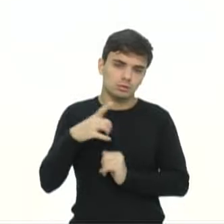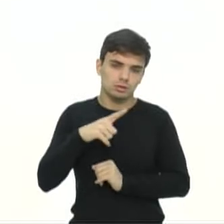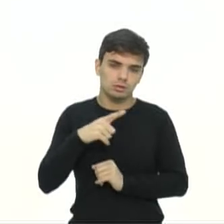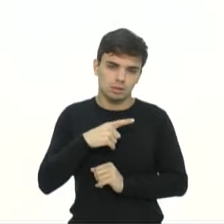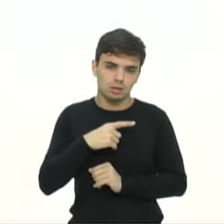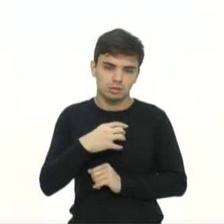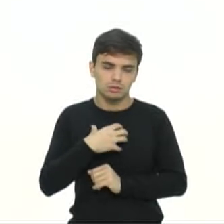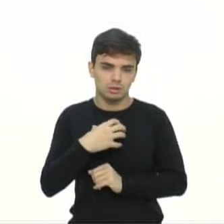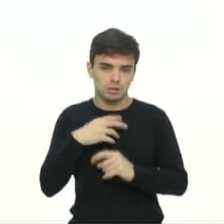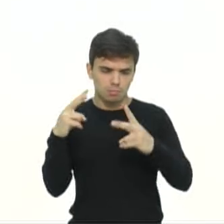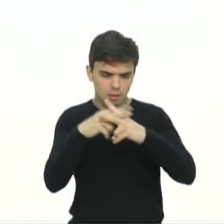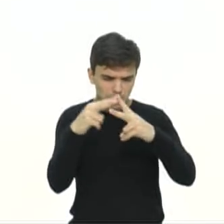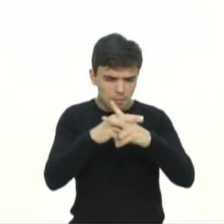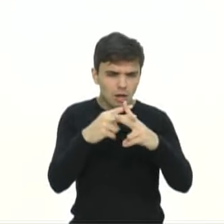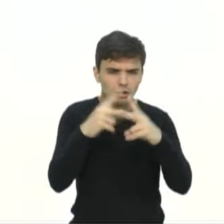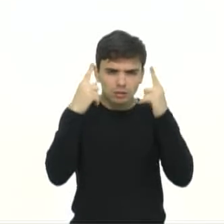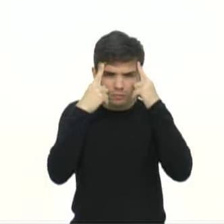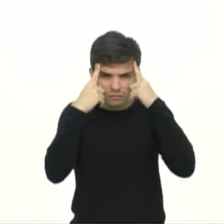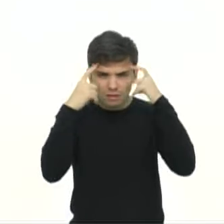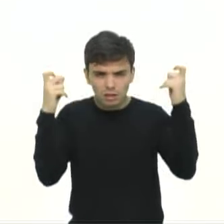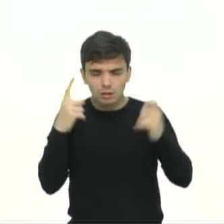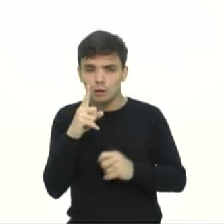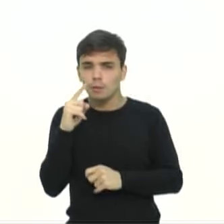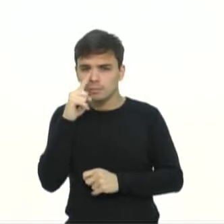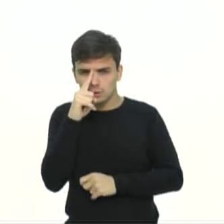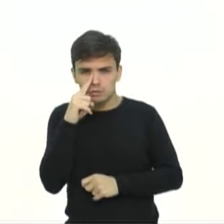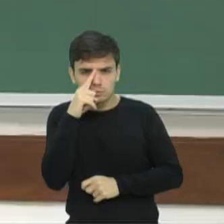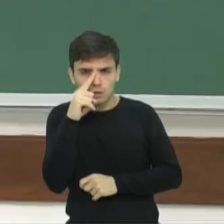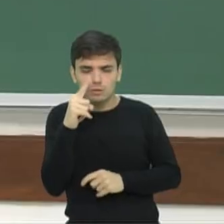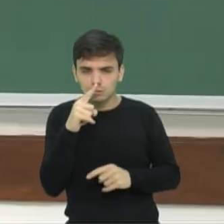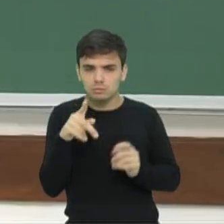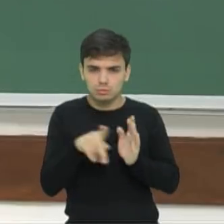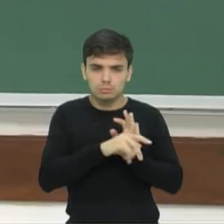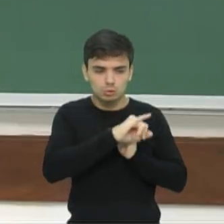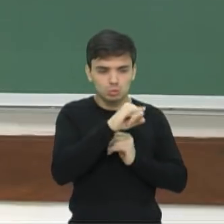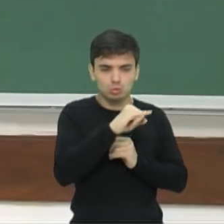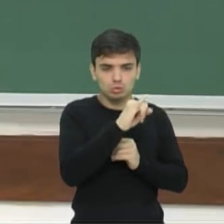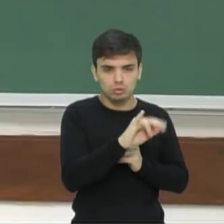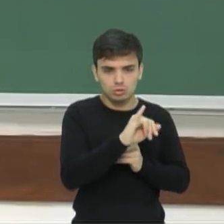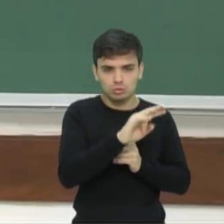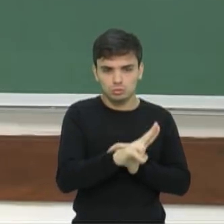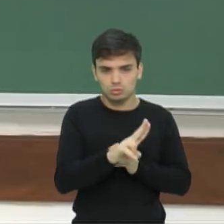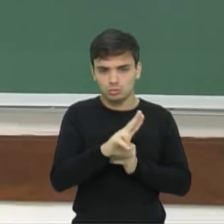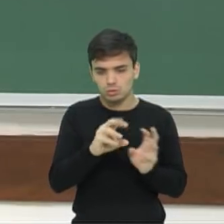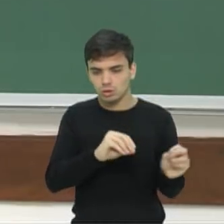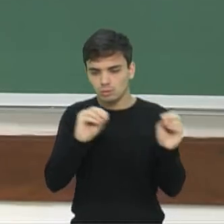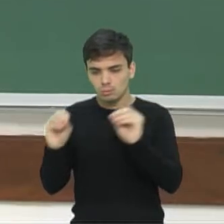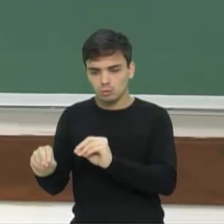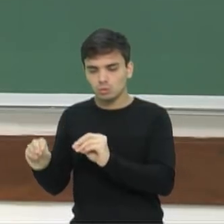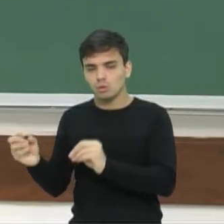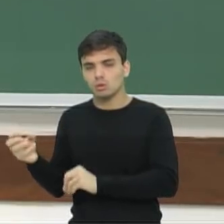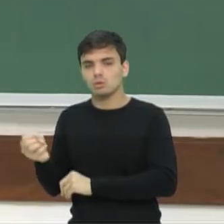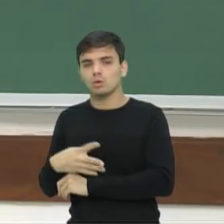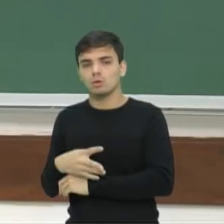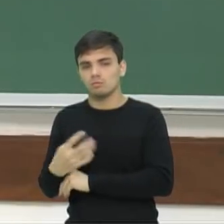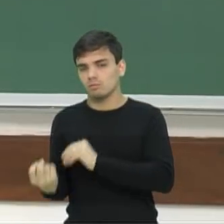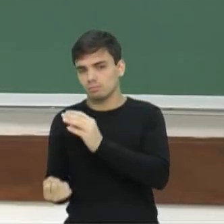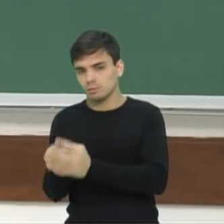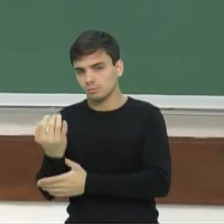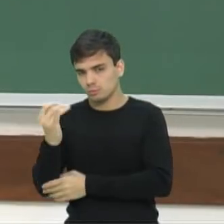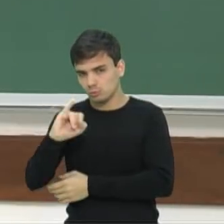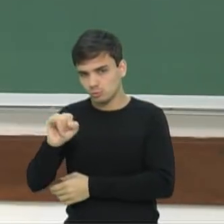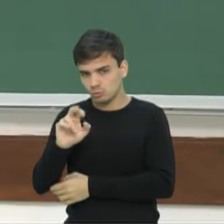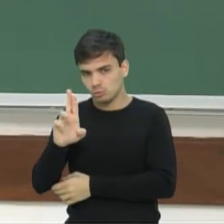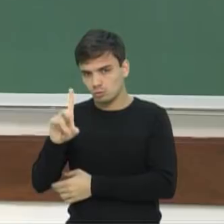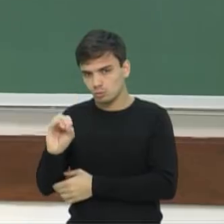os golpes mais perigosos, né? Perdão, ali, os golpes mais perigosos do Jiu-Jitsu, ele tirou e colocou no Judô, né? Esses